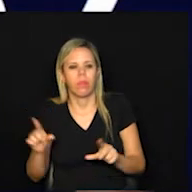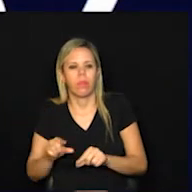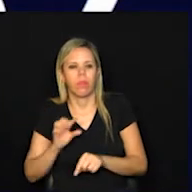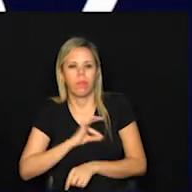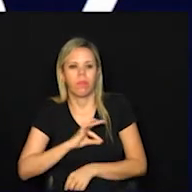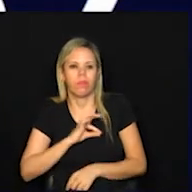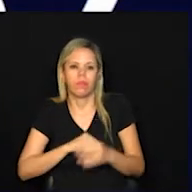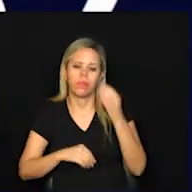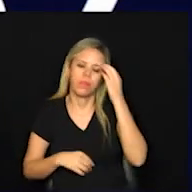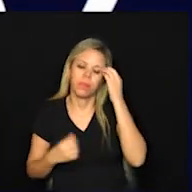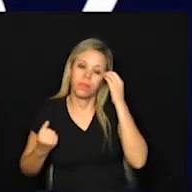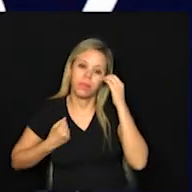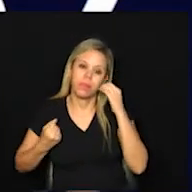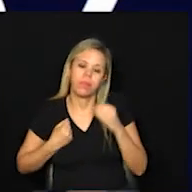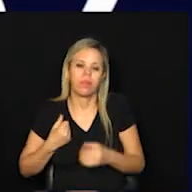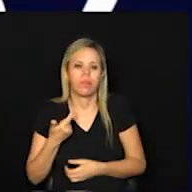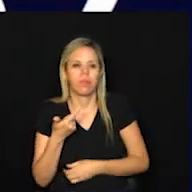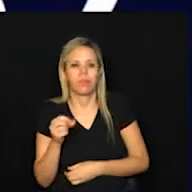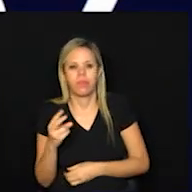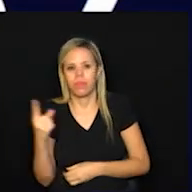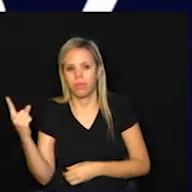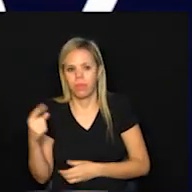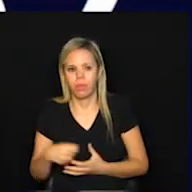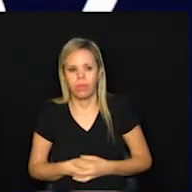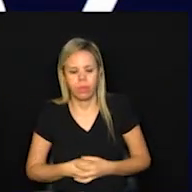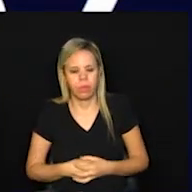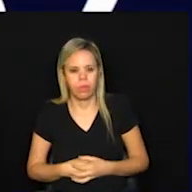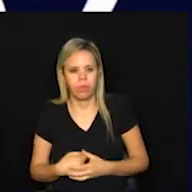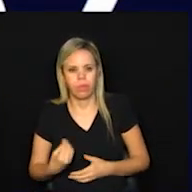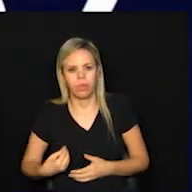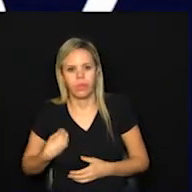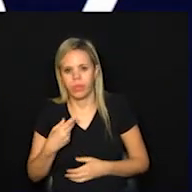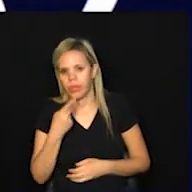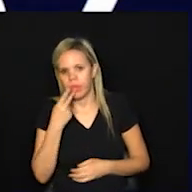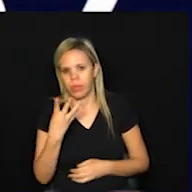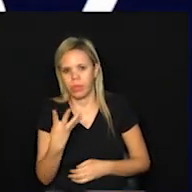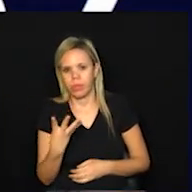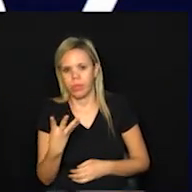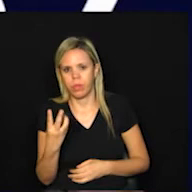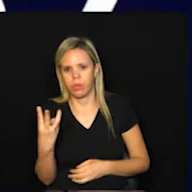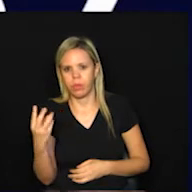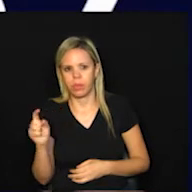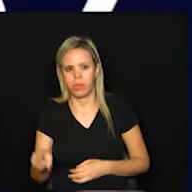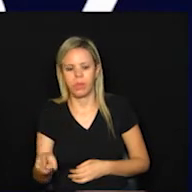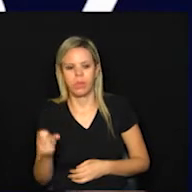renda. O número de 2021, nós estamos falando de